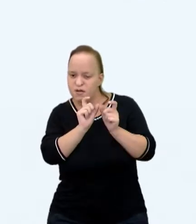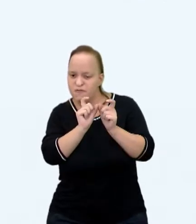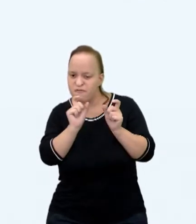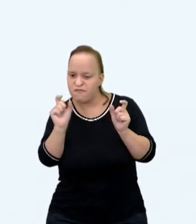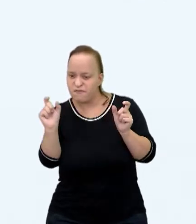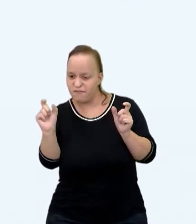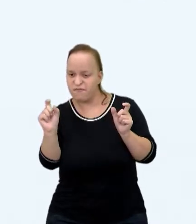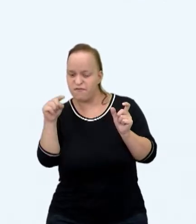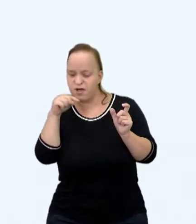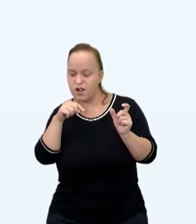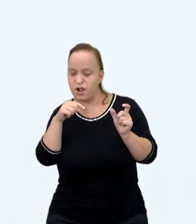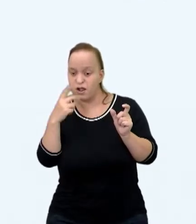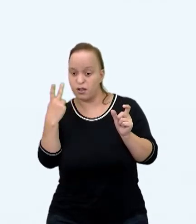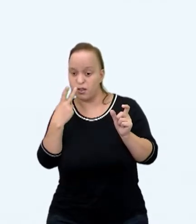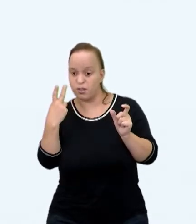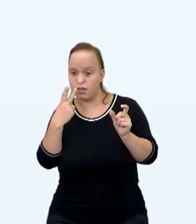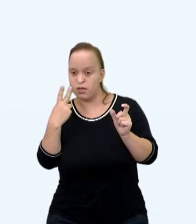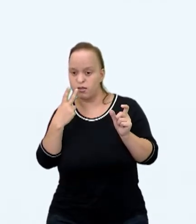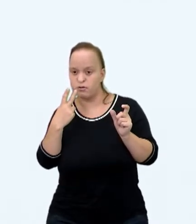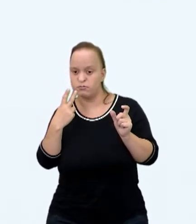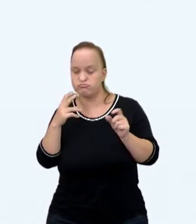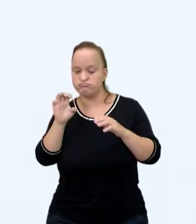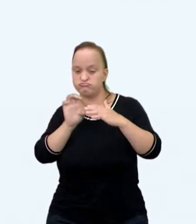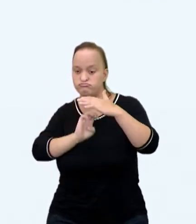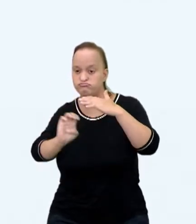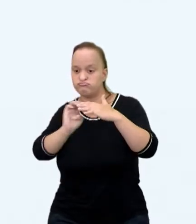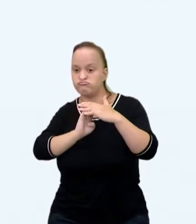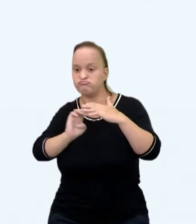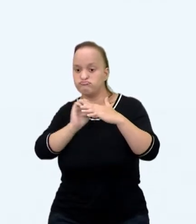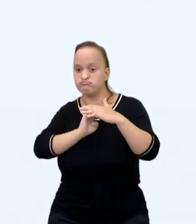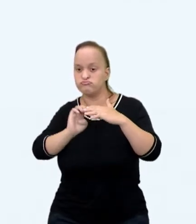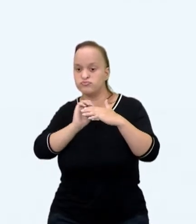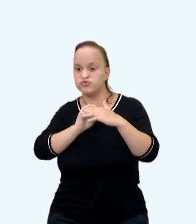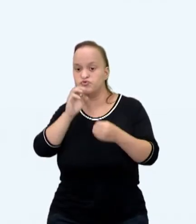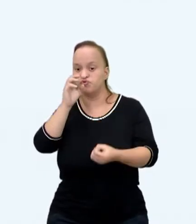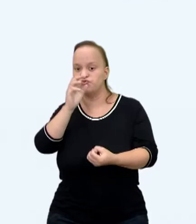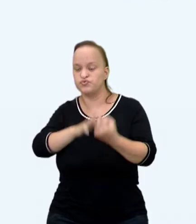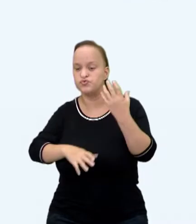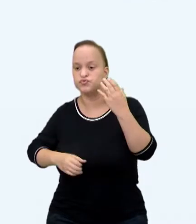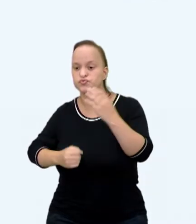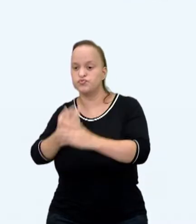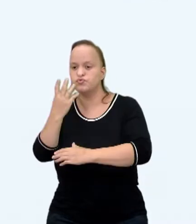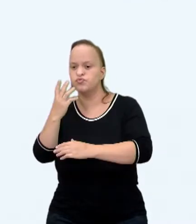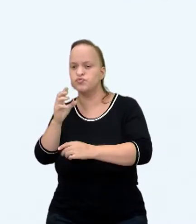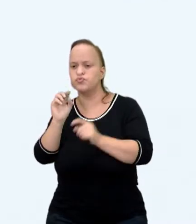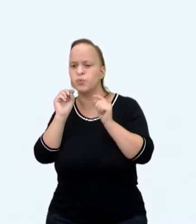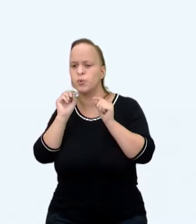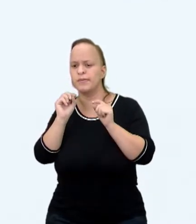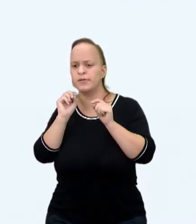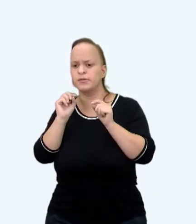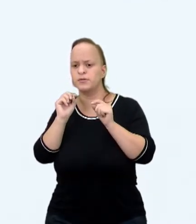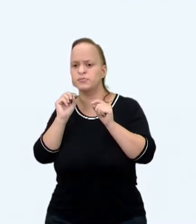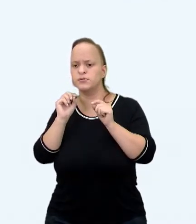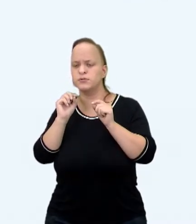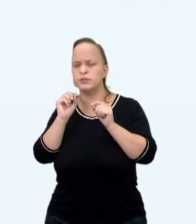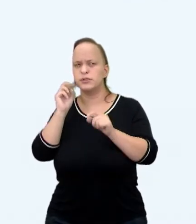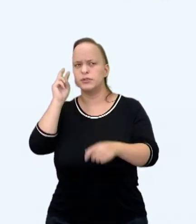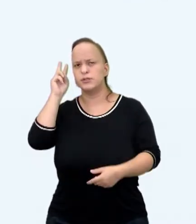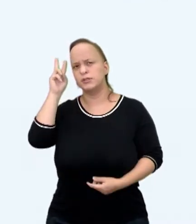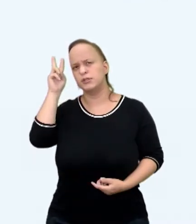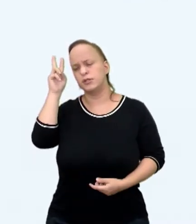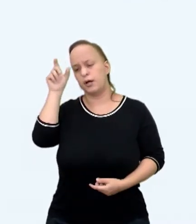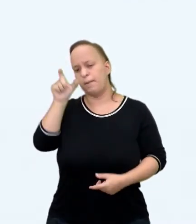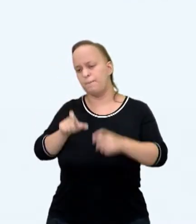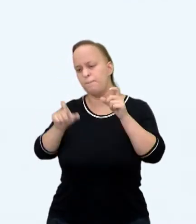de efeitos criadas pelas empresas e marcas, de modo a criar algo que faça as pessoas se lembrarem